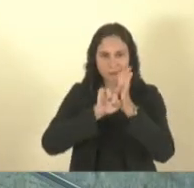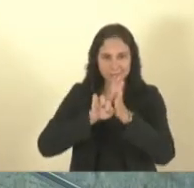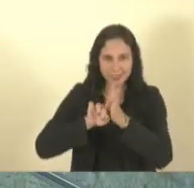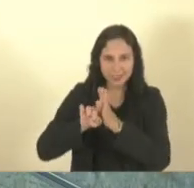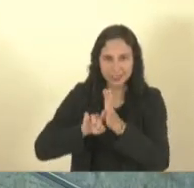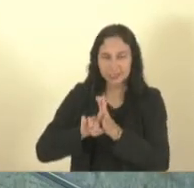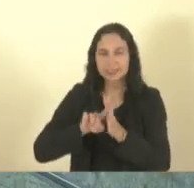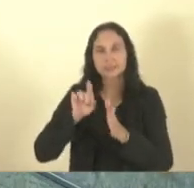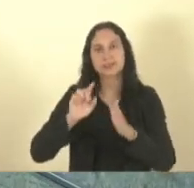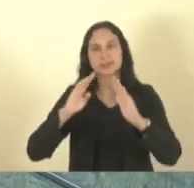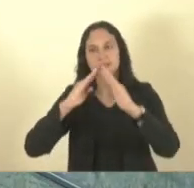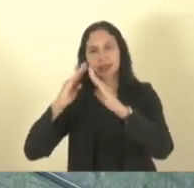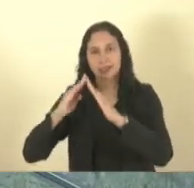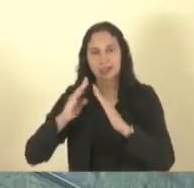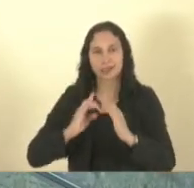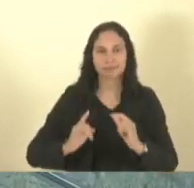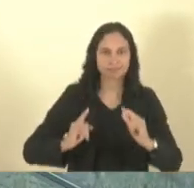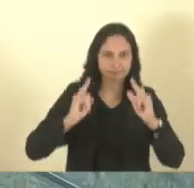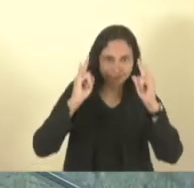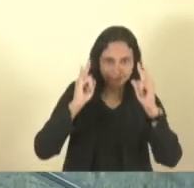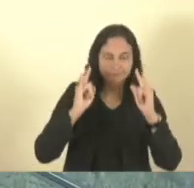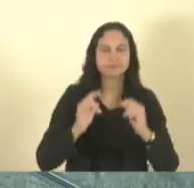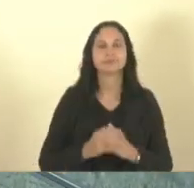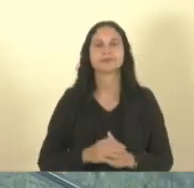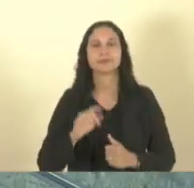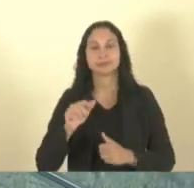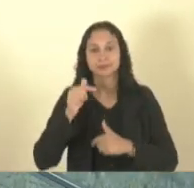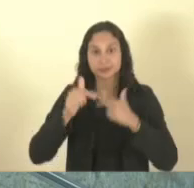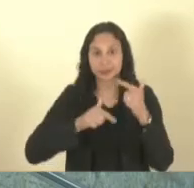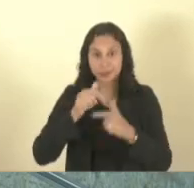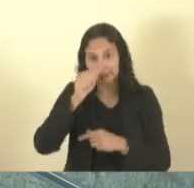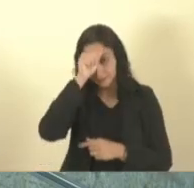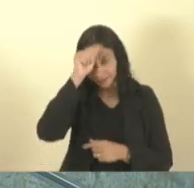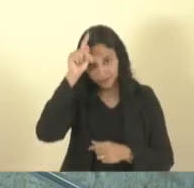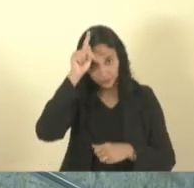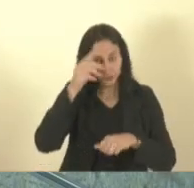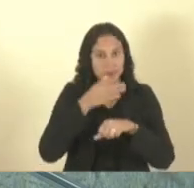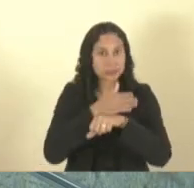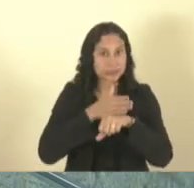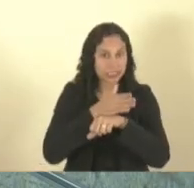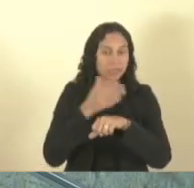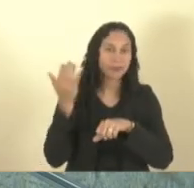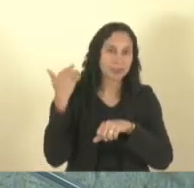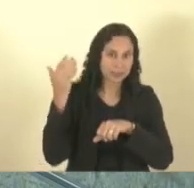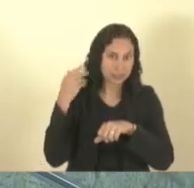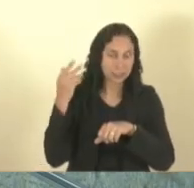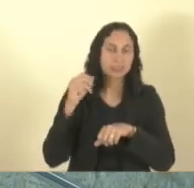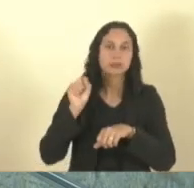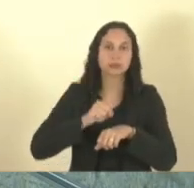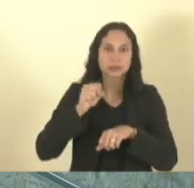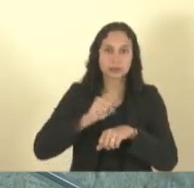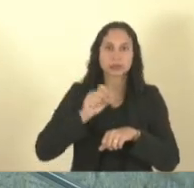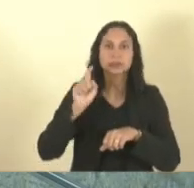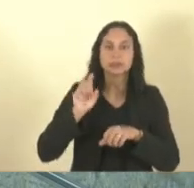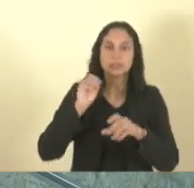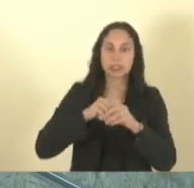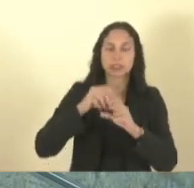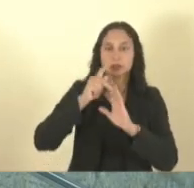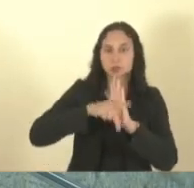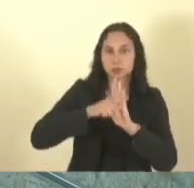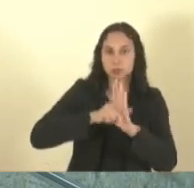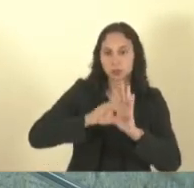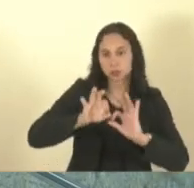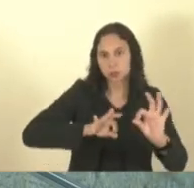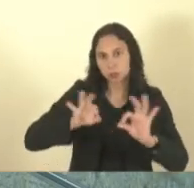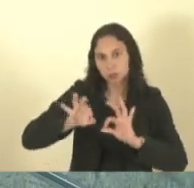bens imóveis. Foi servidor da Prefeitura de Serra, atuando nas áreas de projetos de obras públicas